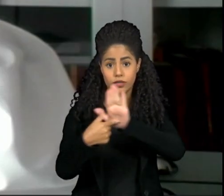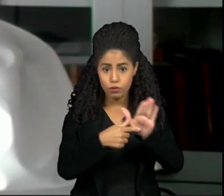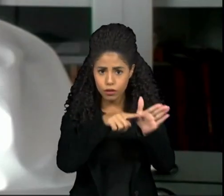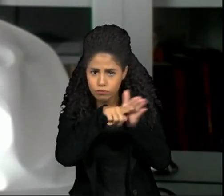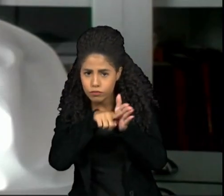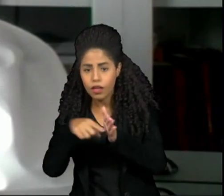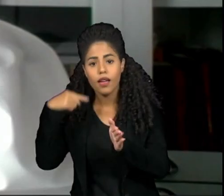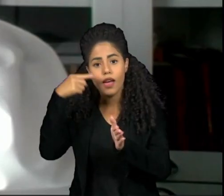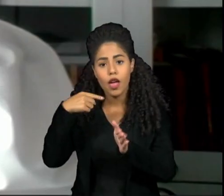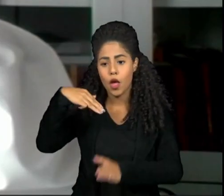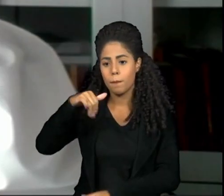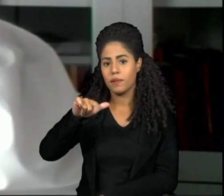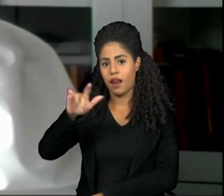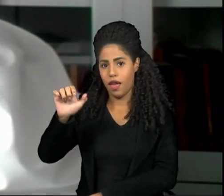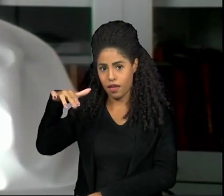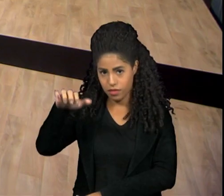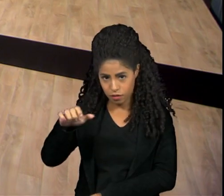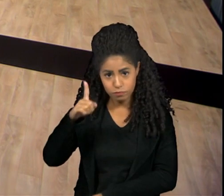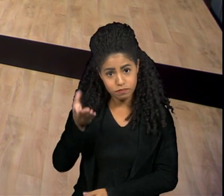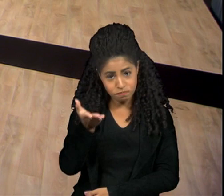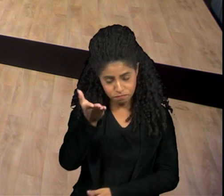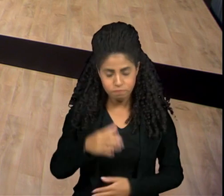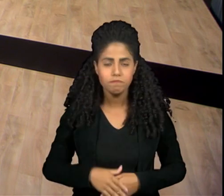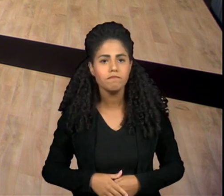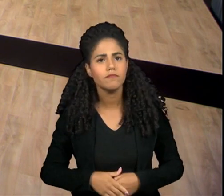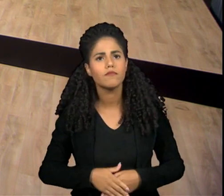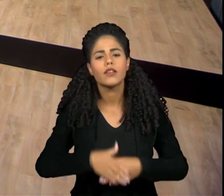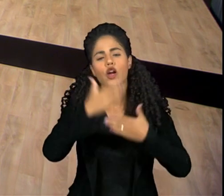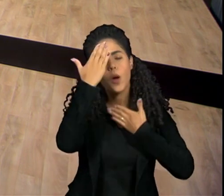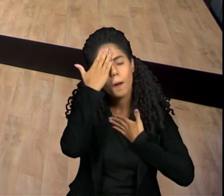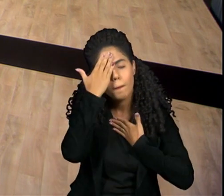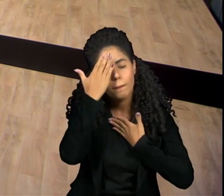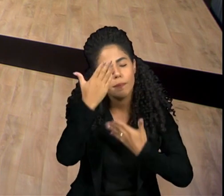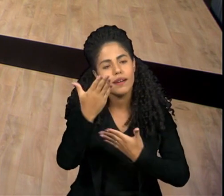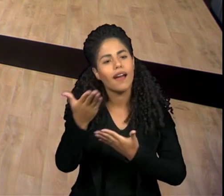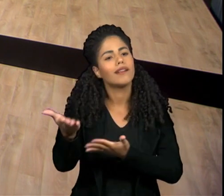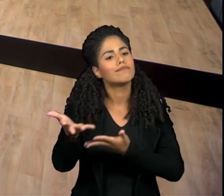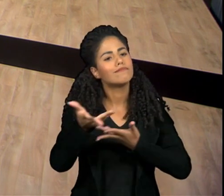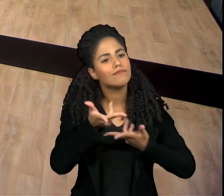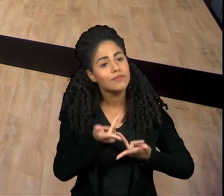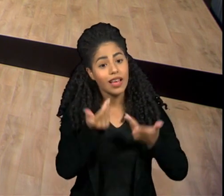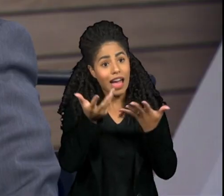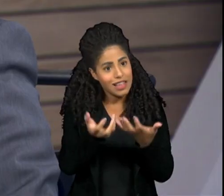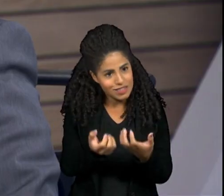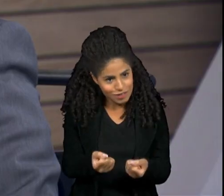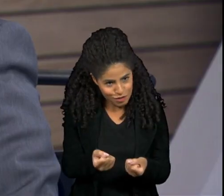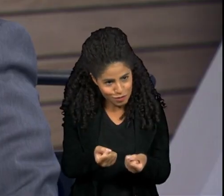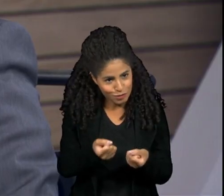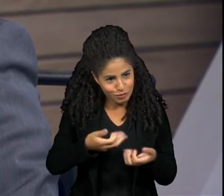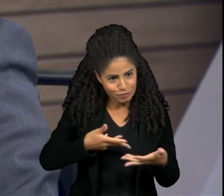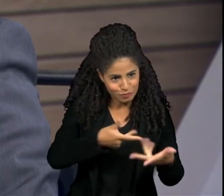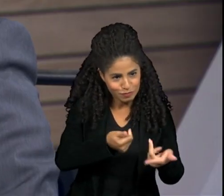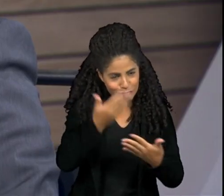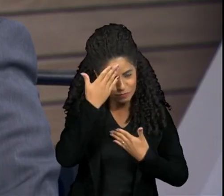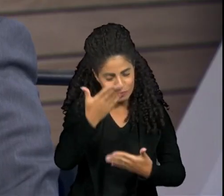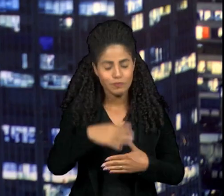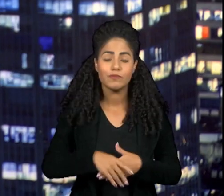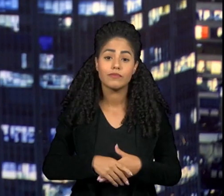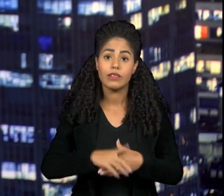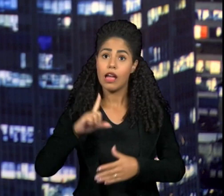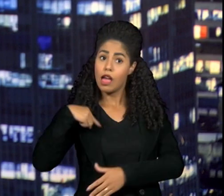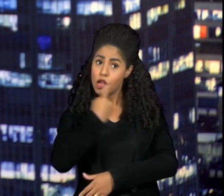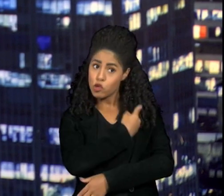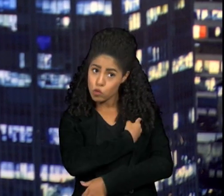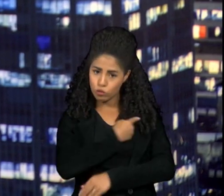pesquisadora Milene Cristina Santos. Obrigada por estarem aqui, por terem aceitado o nosso convite. Estamos aqui nós, em